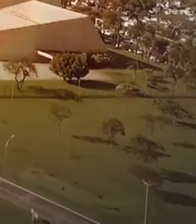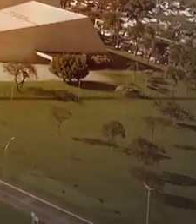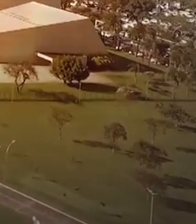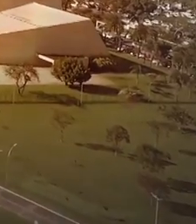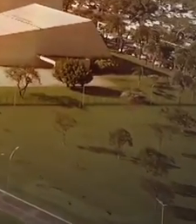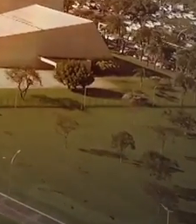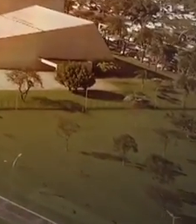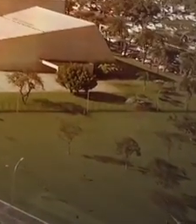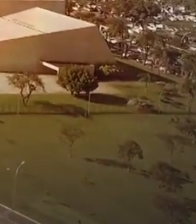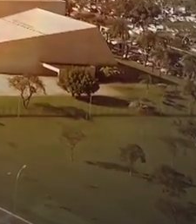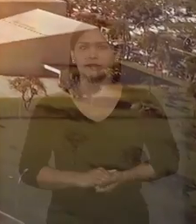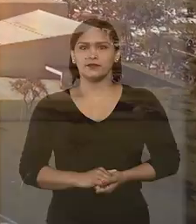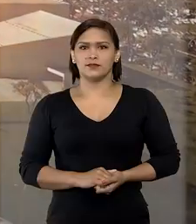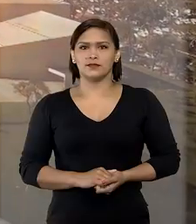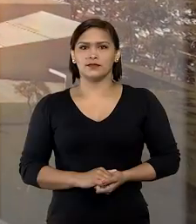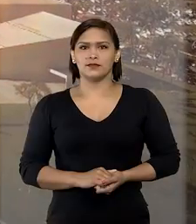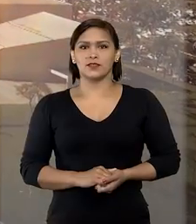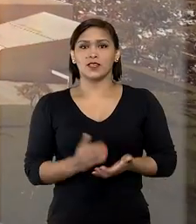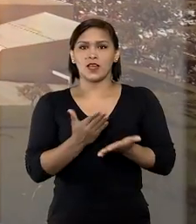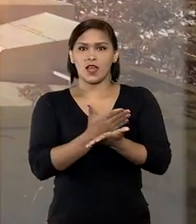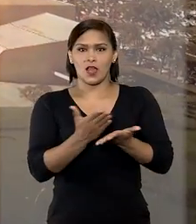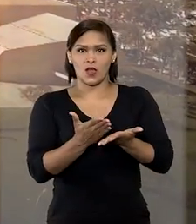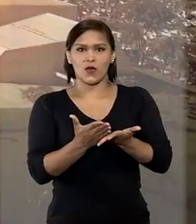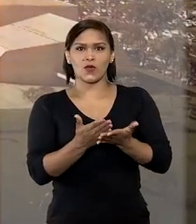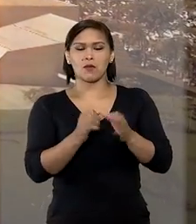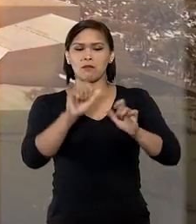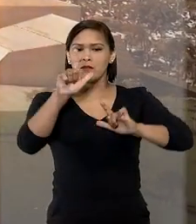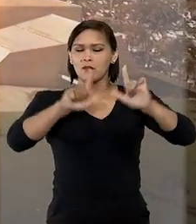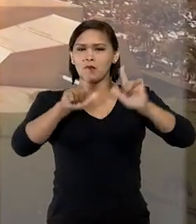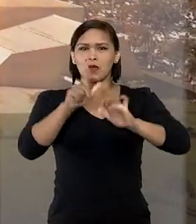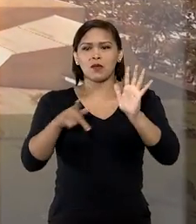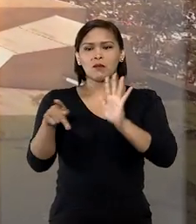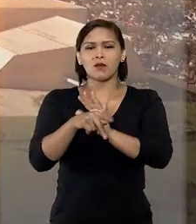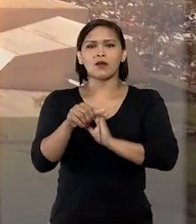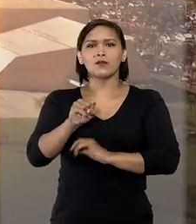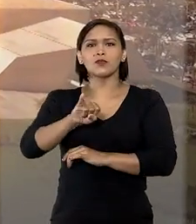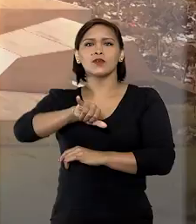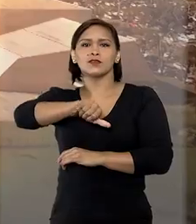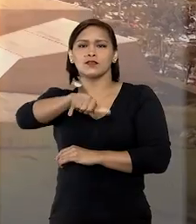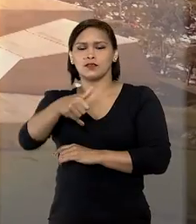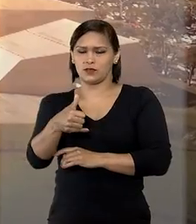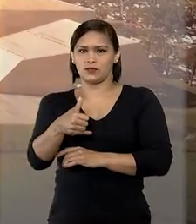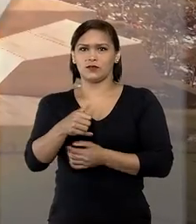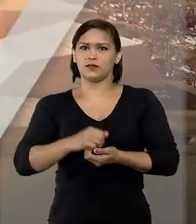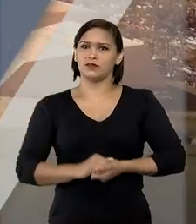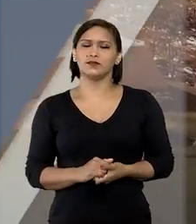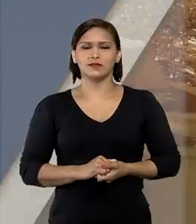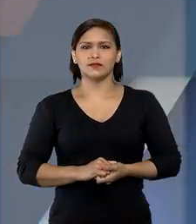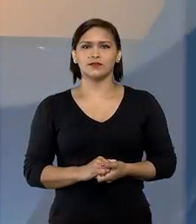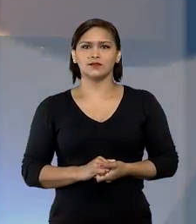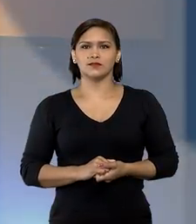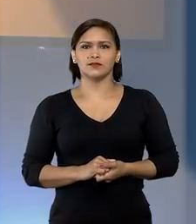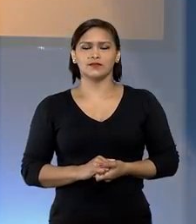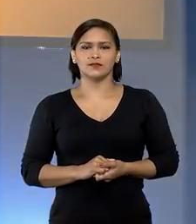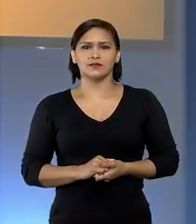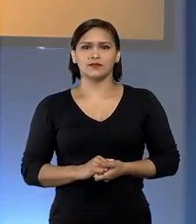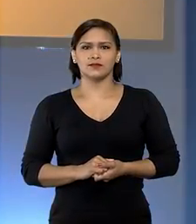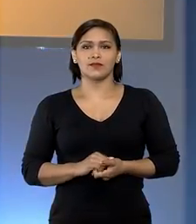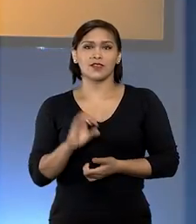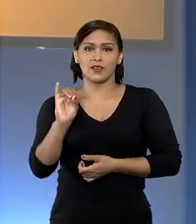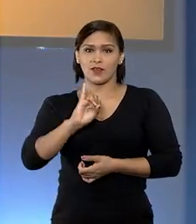e começa agora um Programa do Superior Tribunal de Justiça